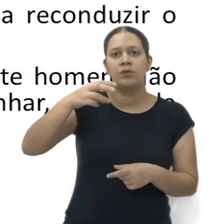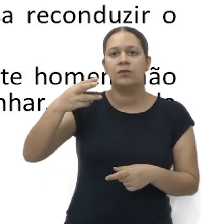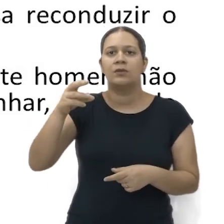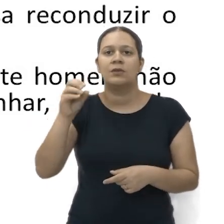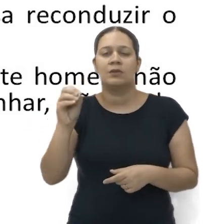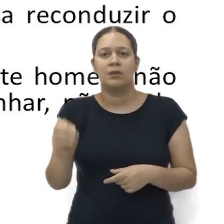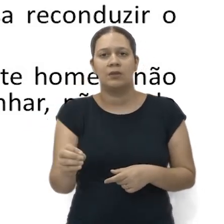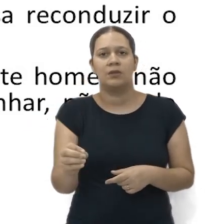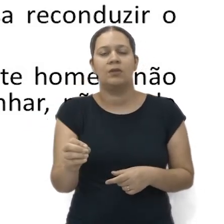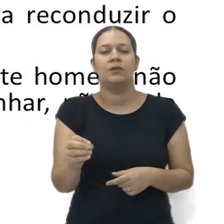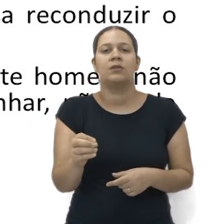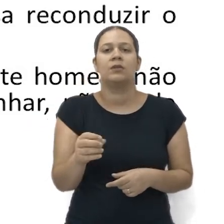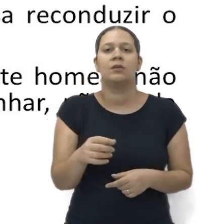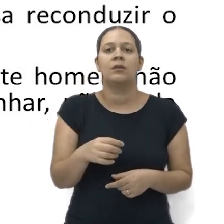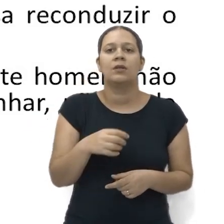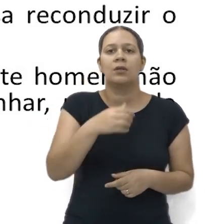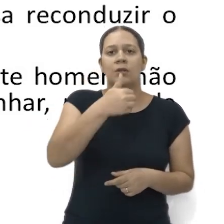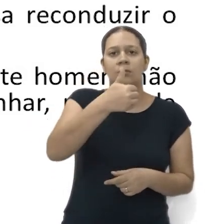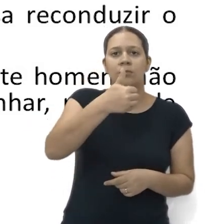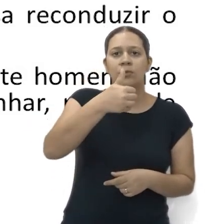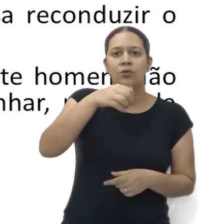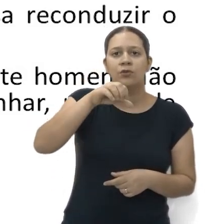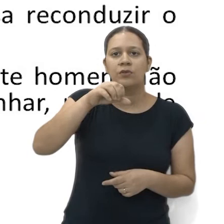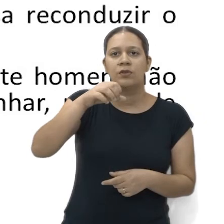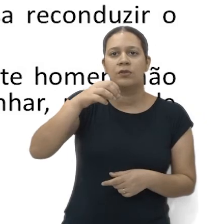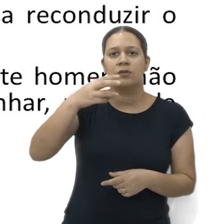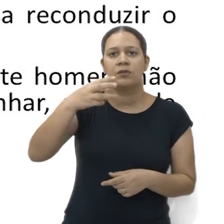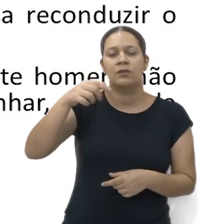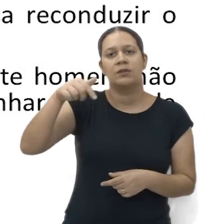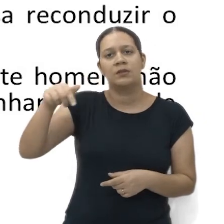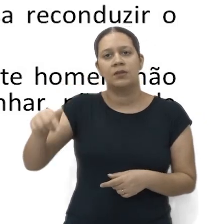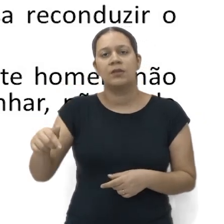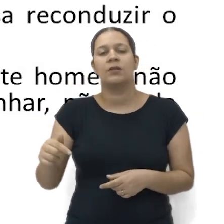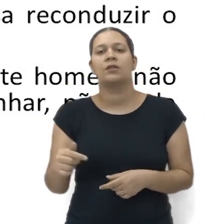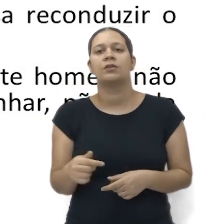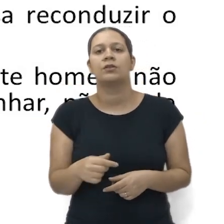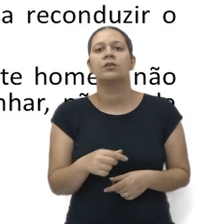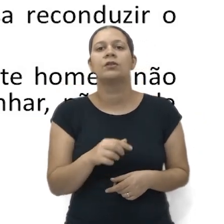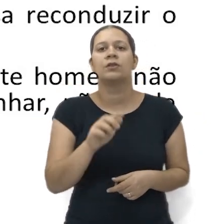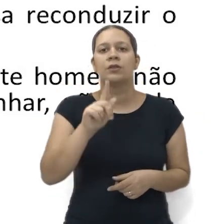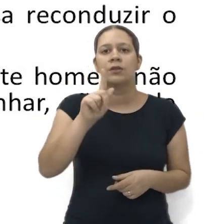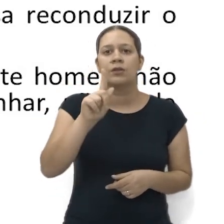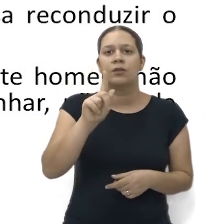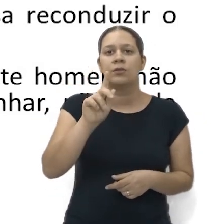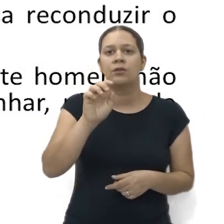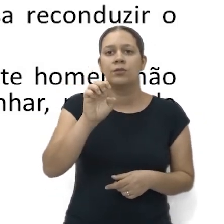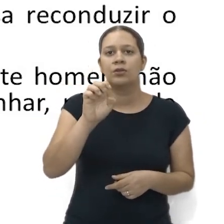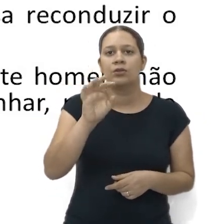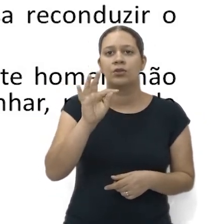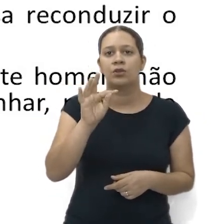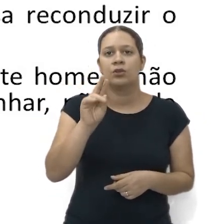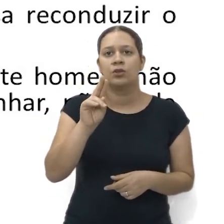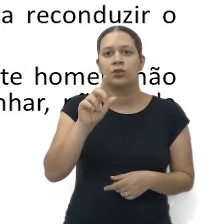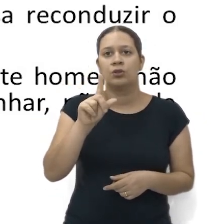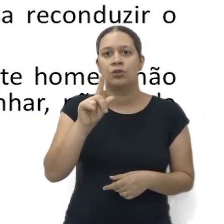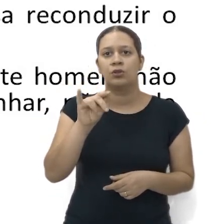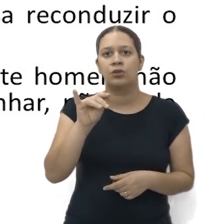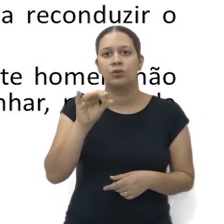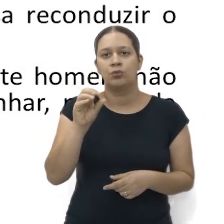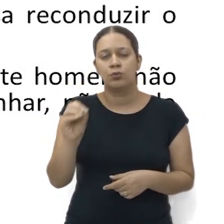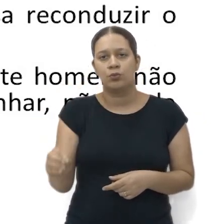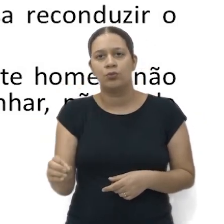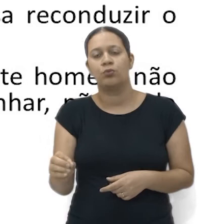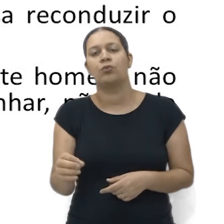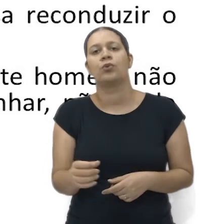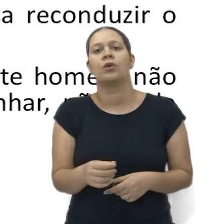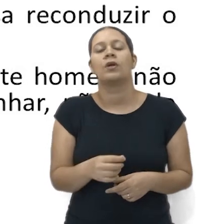Júlio Prestes. Em 37, Getúlio Vargas dá mais um golpe, é o golpe do Estado Novo. Em 45,